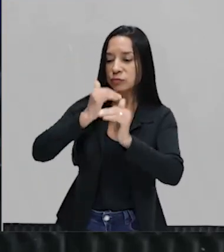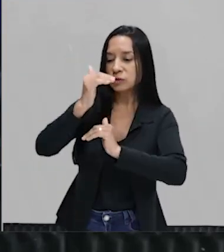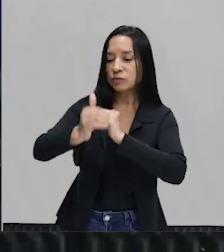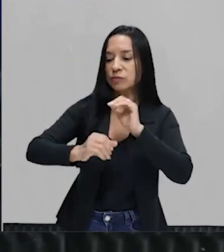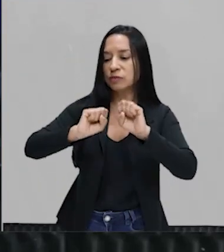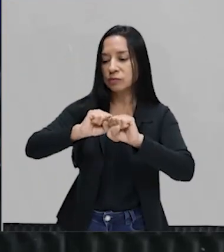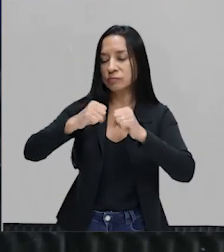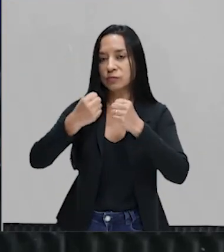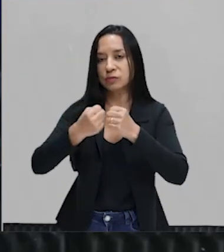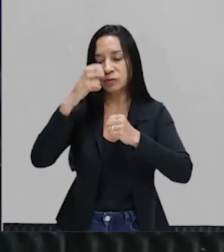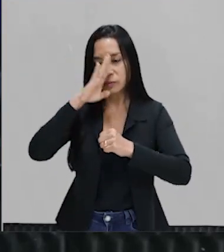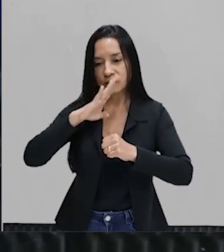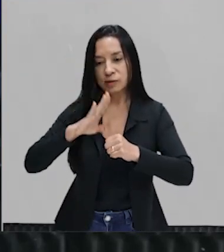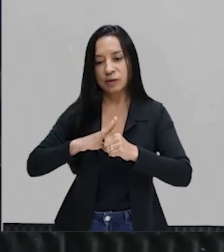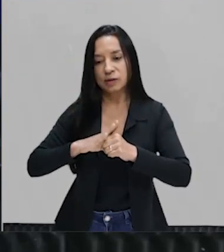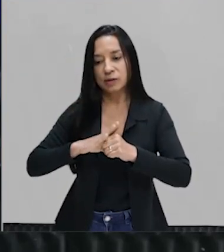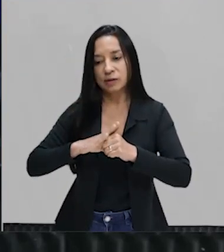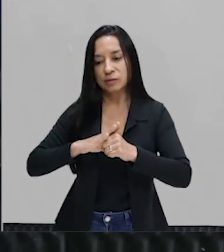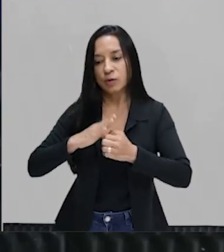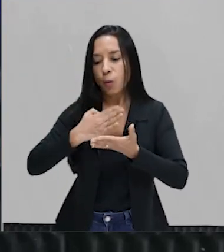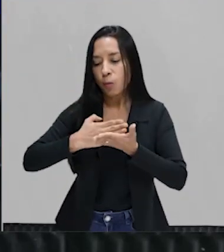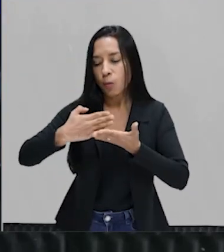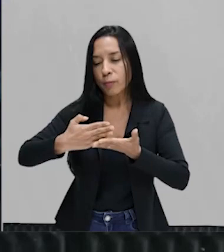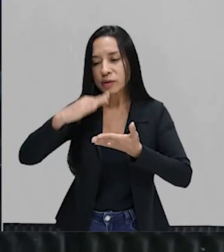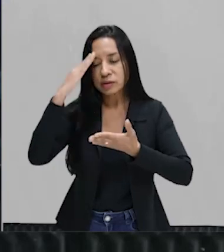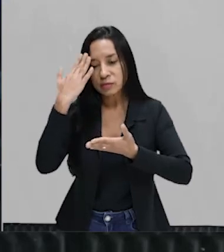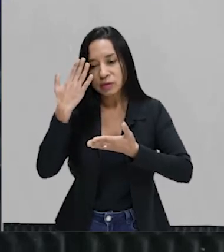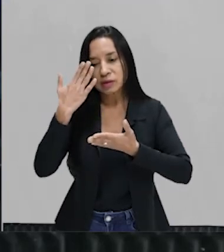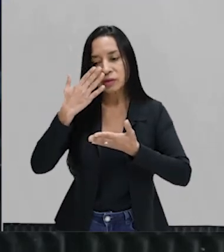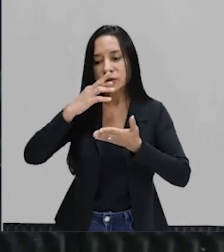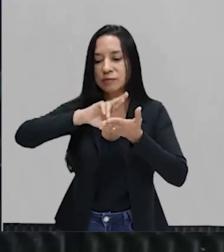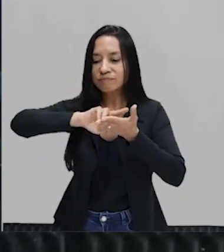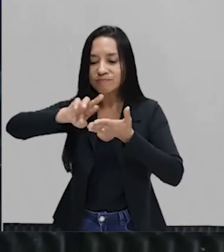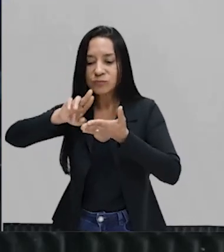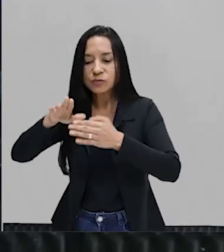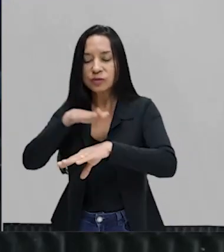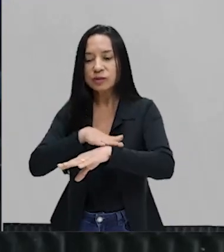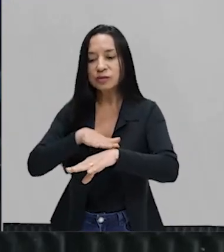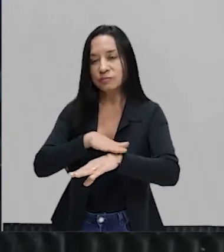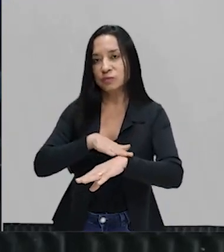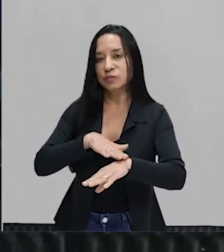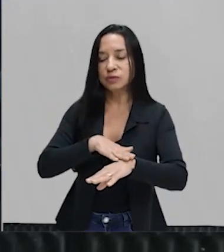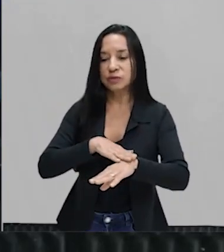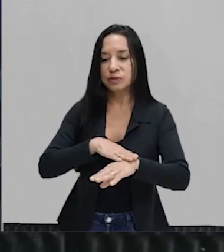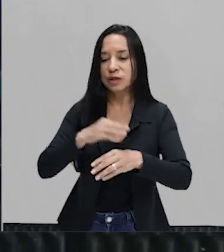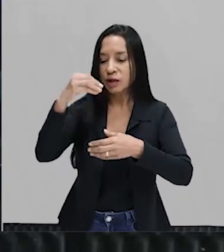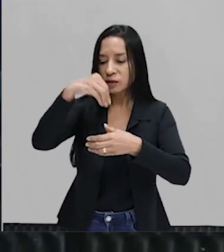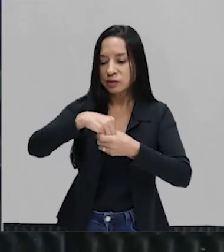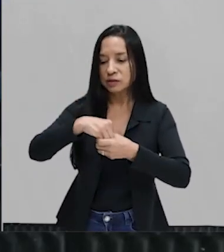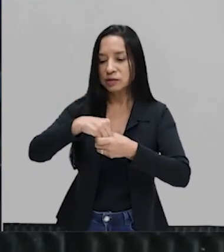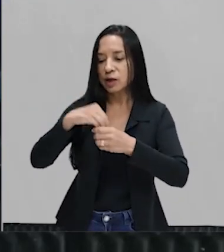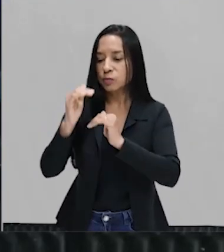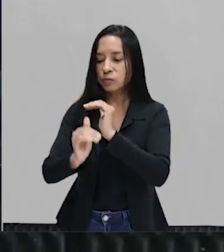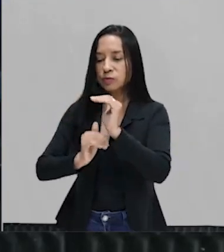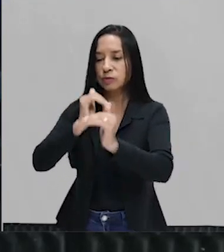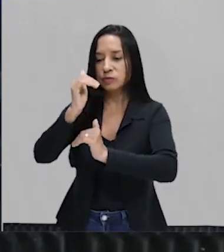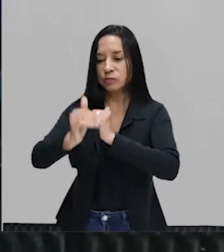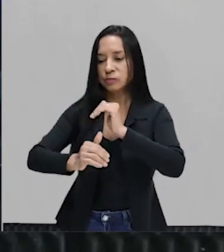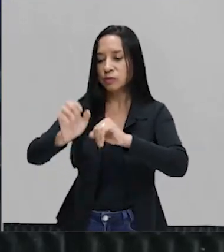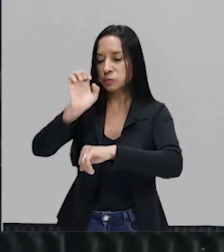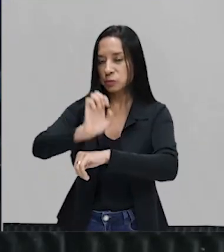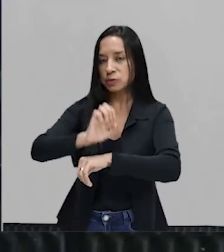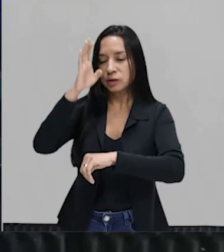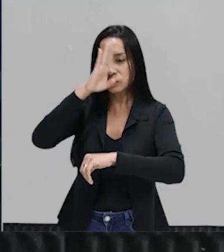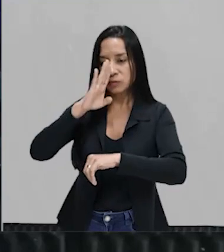compreendo o papel dessas diversas etnias dentro da construção do Estado brasileiro e da própria